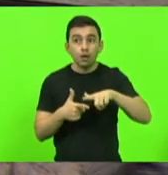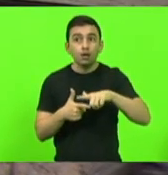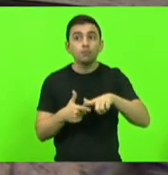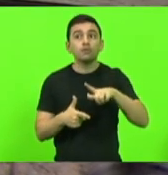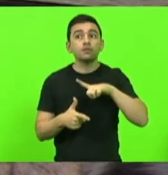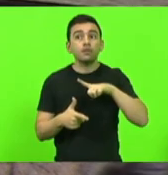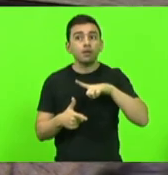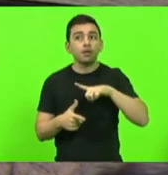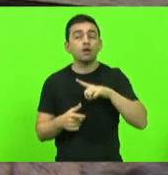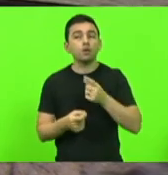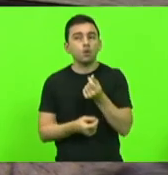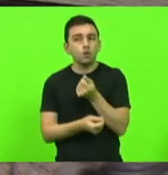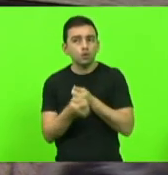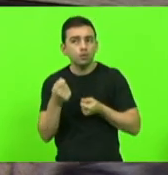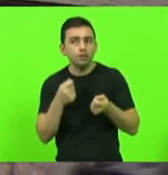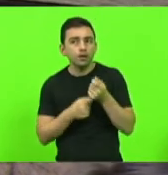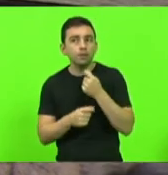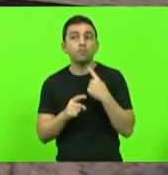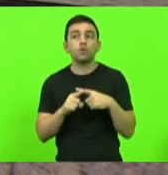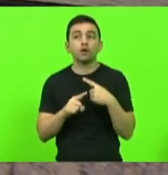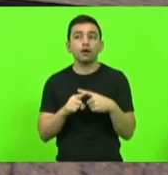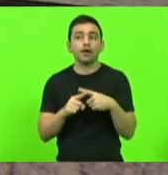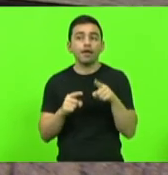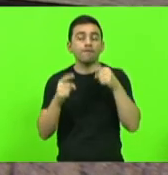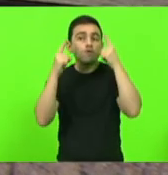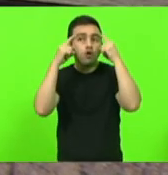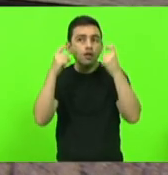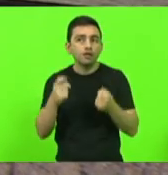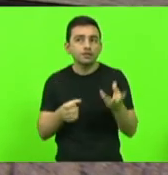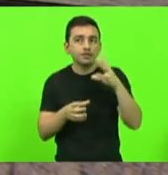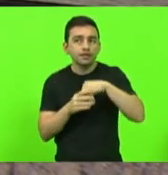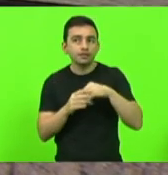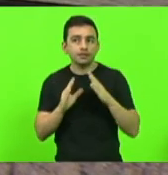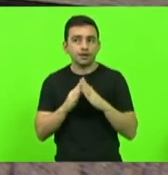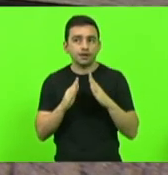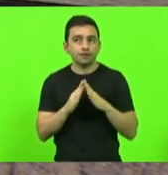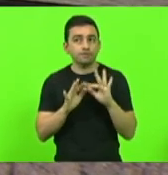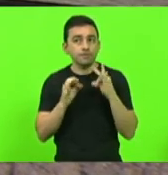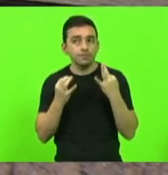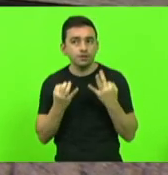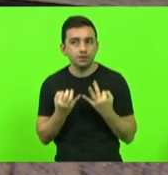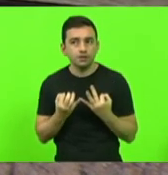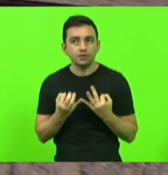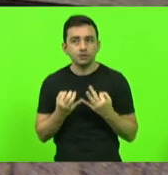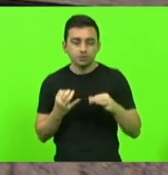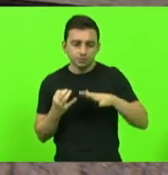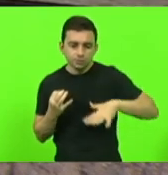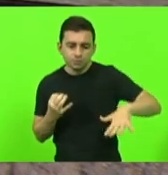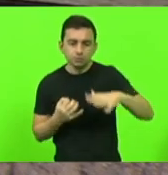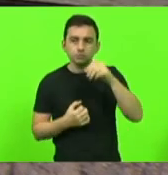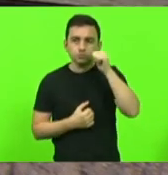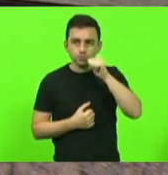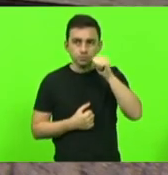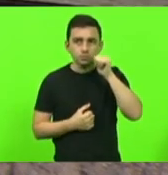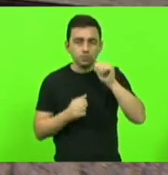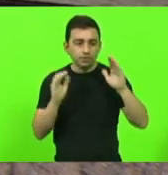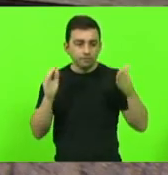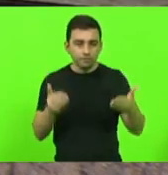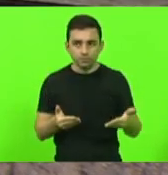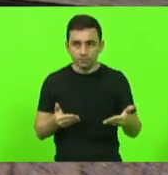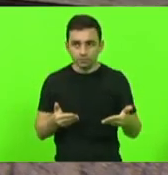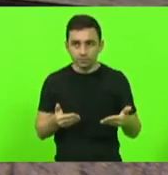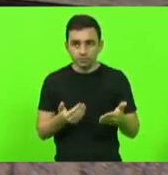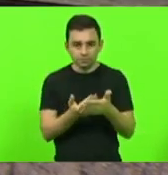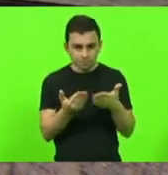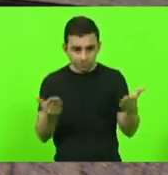vulnerabilidade econômica decorrente da violência doméstica familiar. Então, são essas mulheres especificamente, as que foram